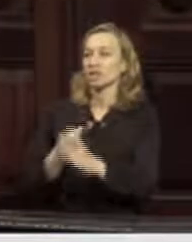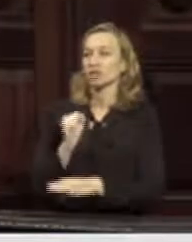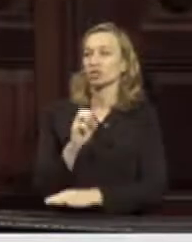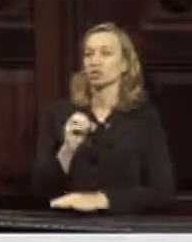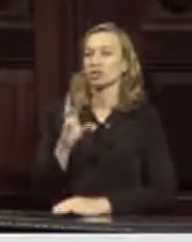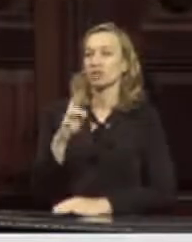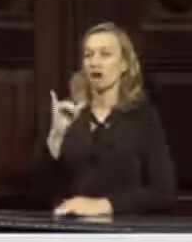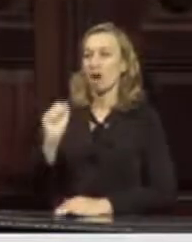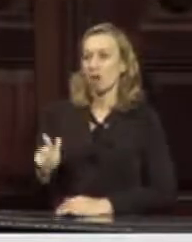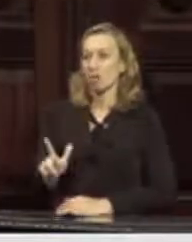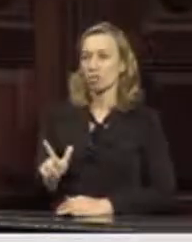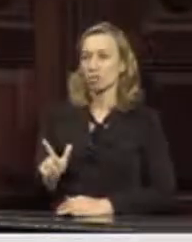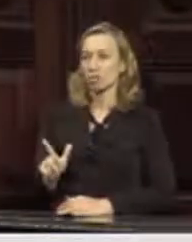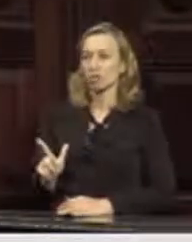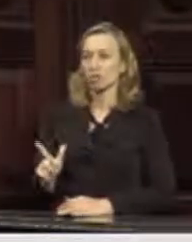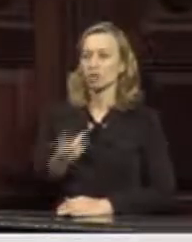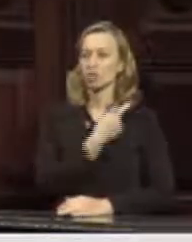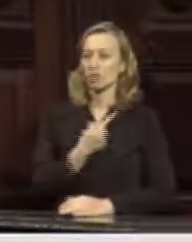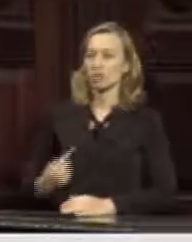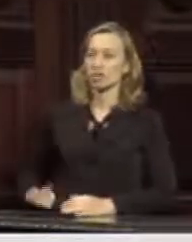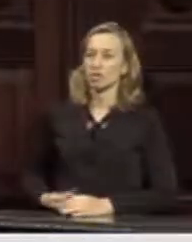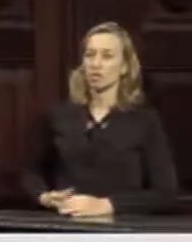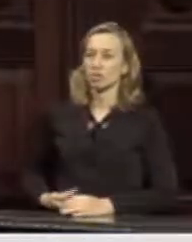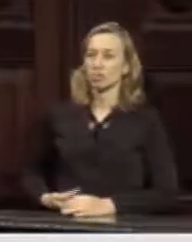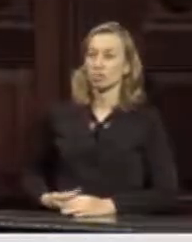do estado veta